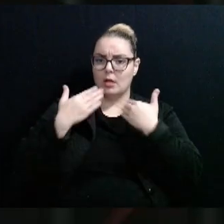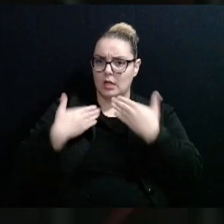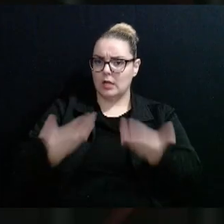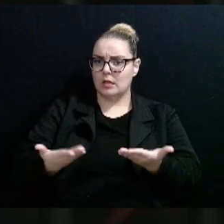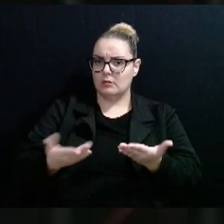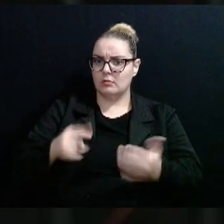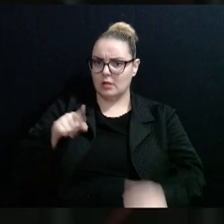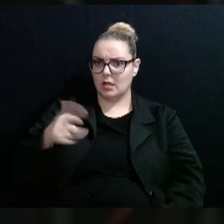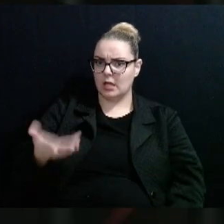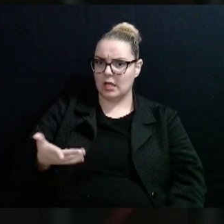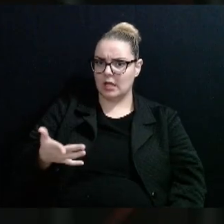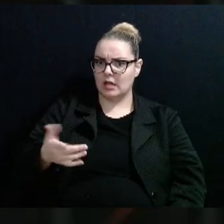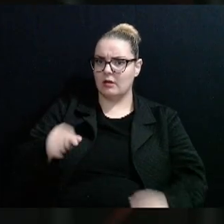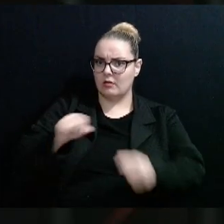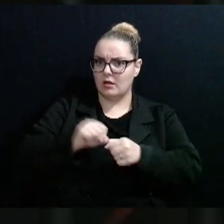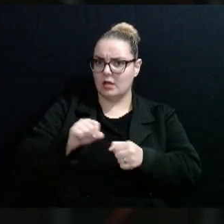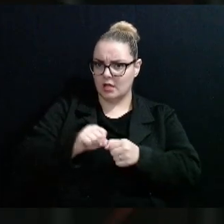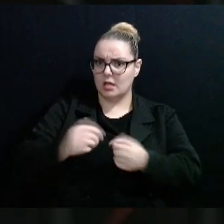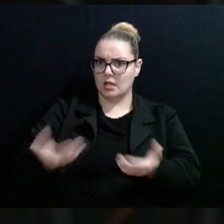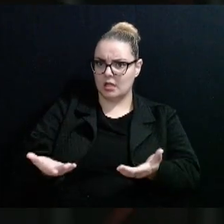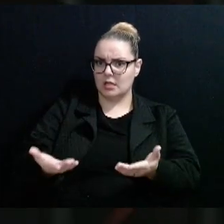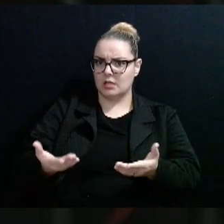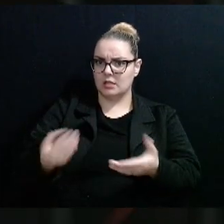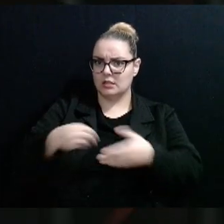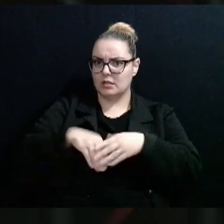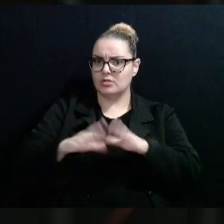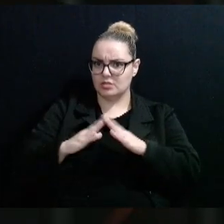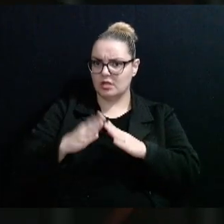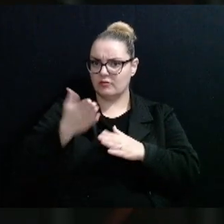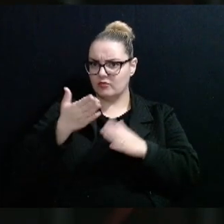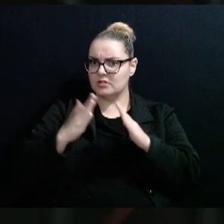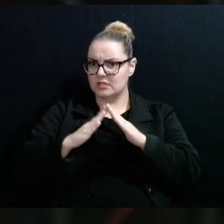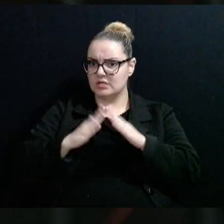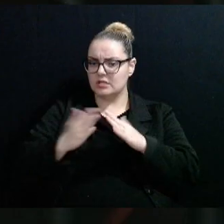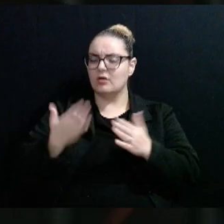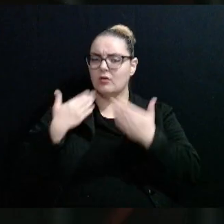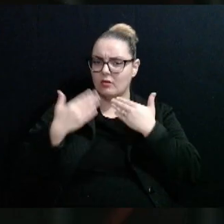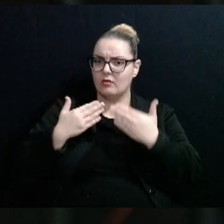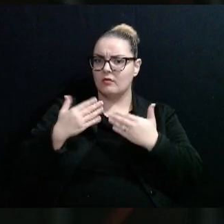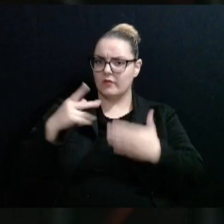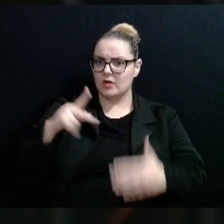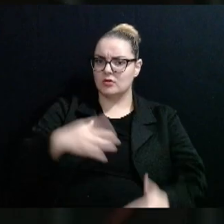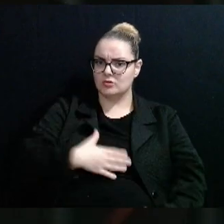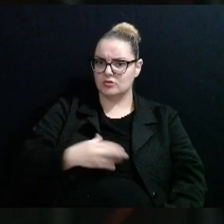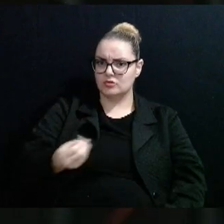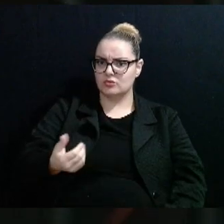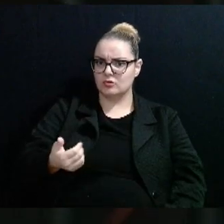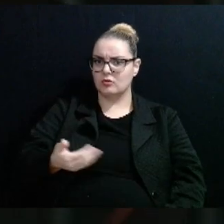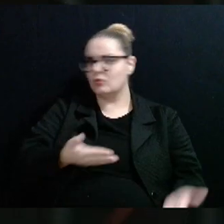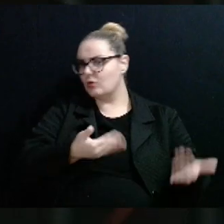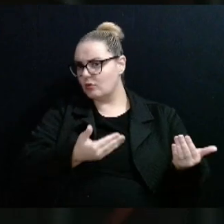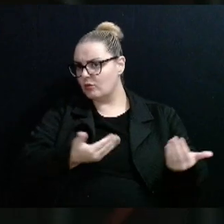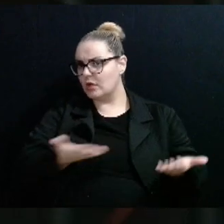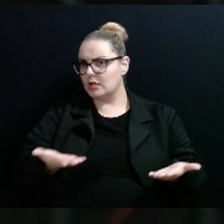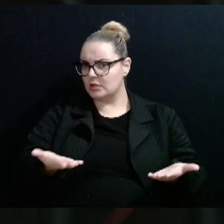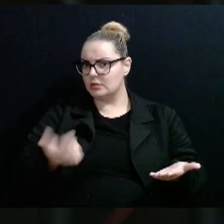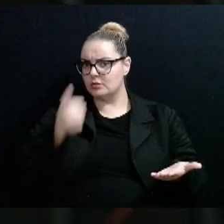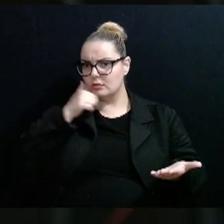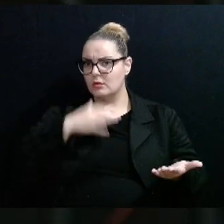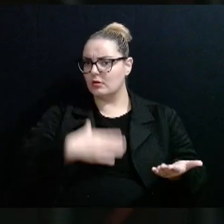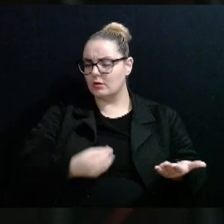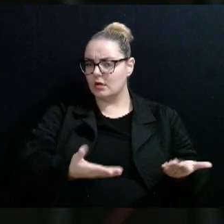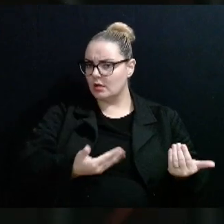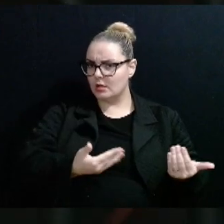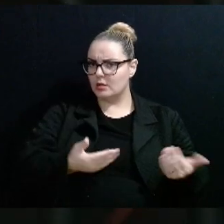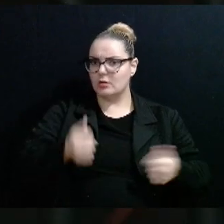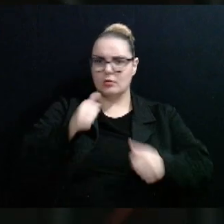realizada mesmo dentro das casas? Você que está em casa, você conversa com o jovem da sua casa sobre a bebida? Pergunta se